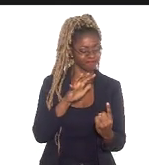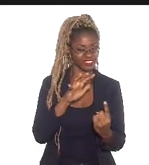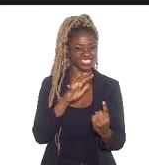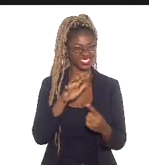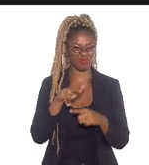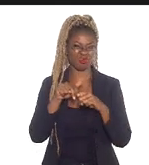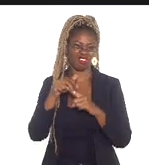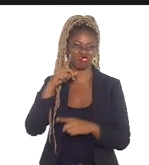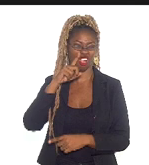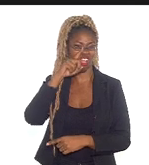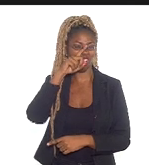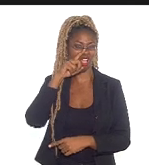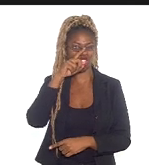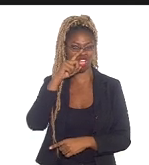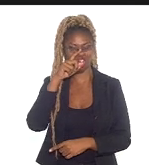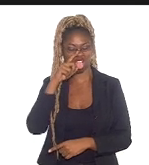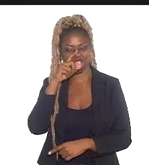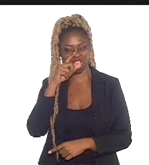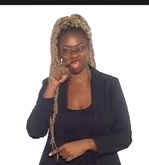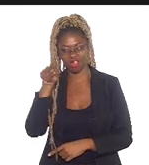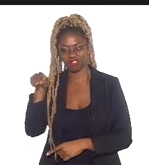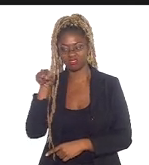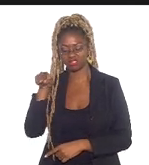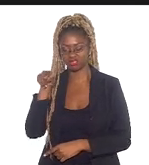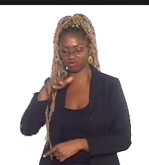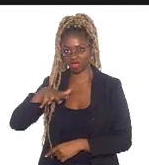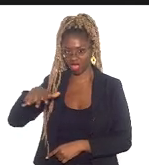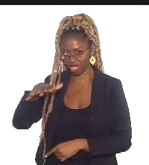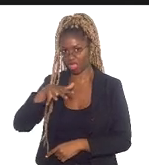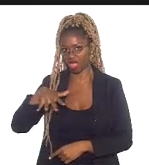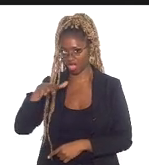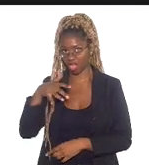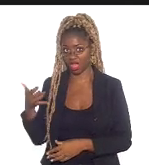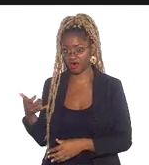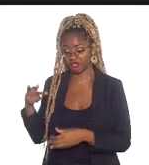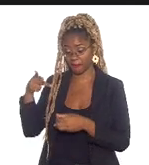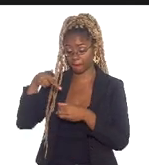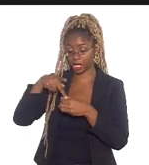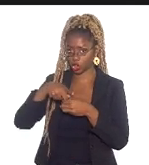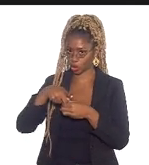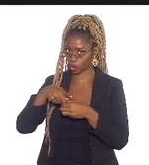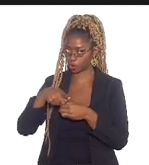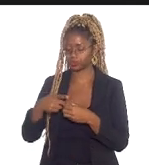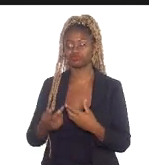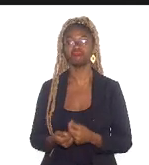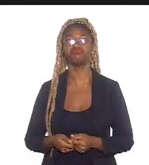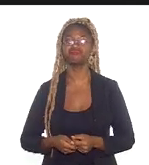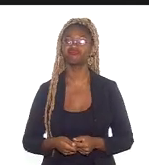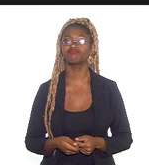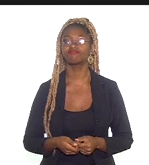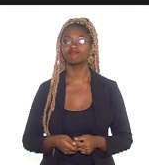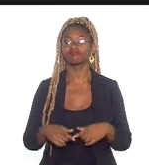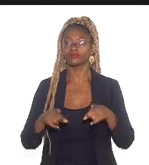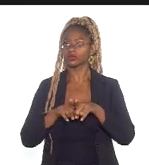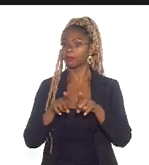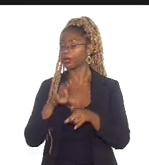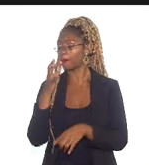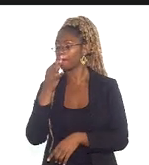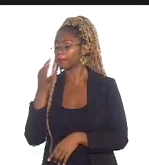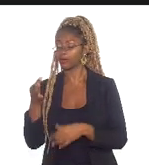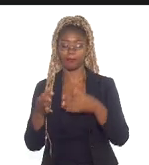risco operacional do setor petróleo. É crítico que